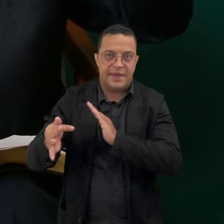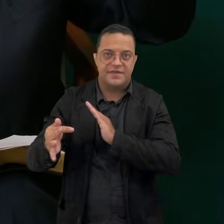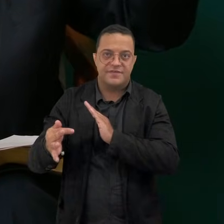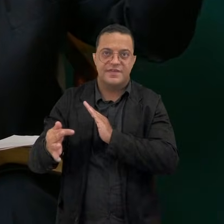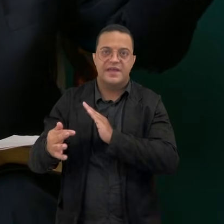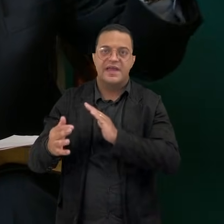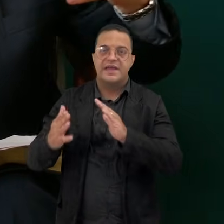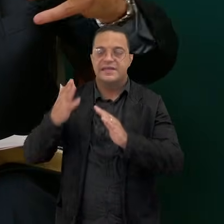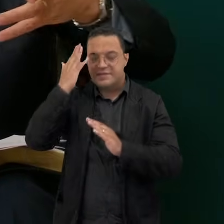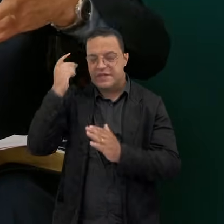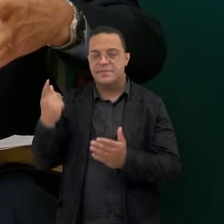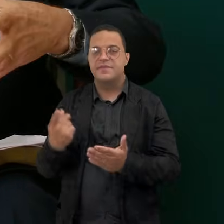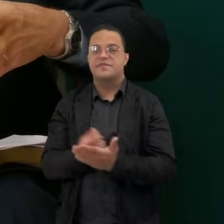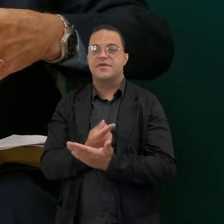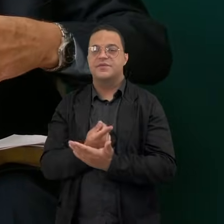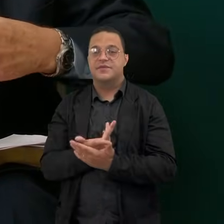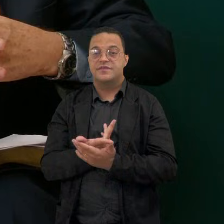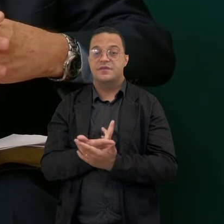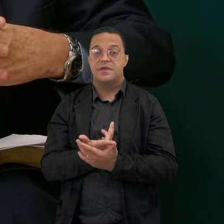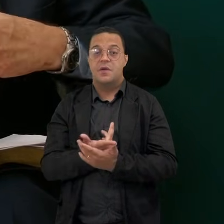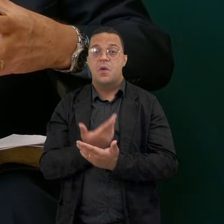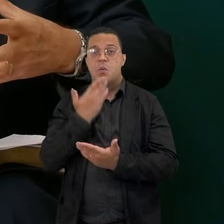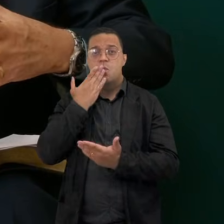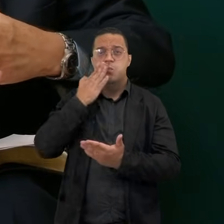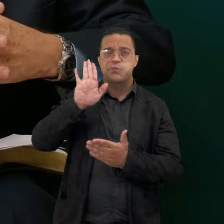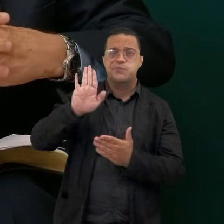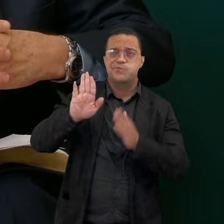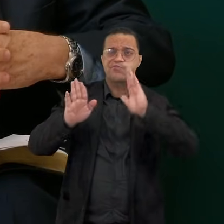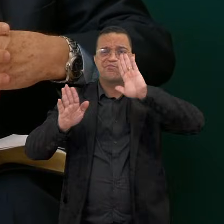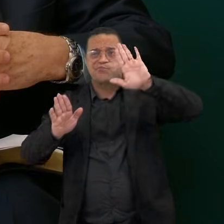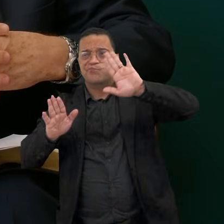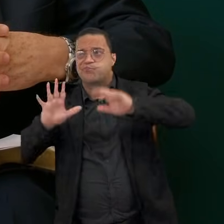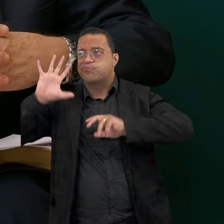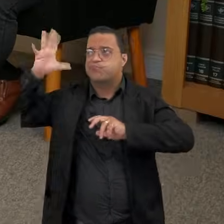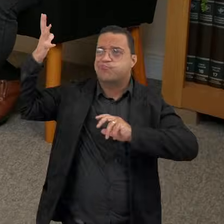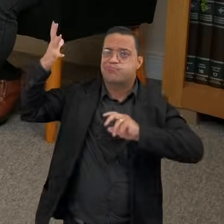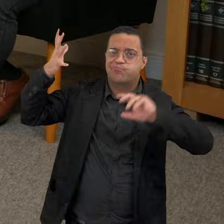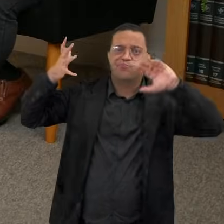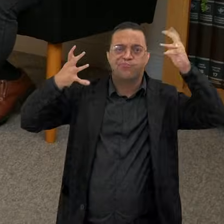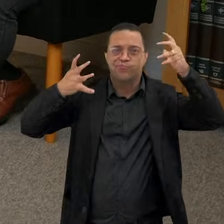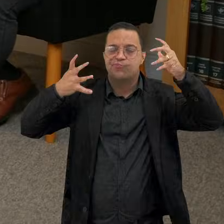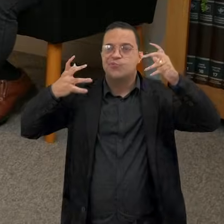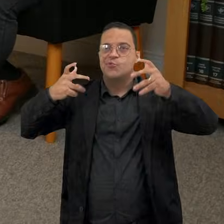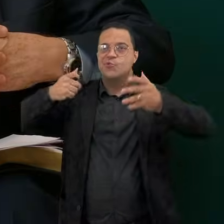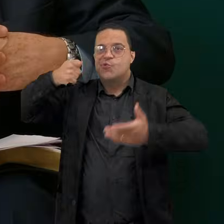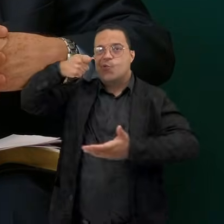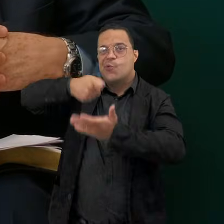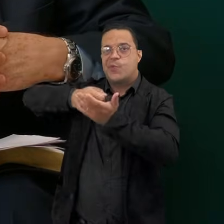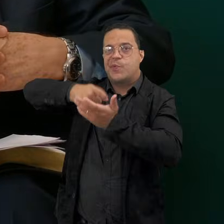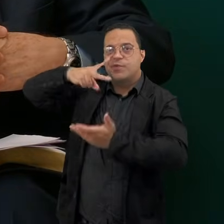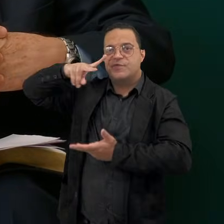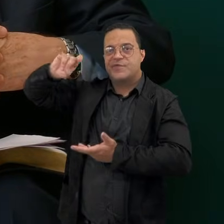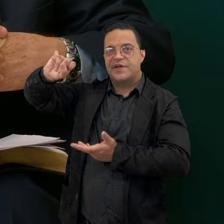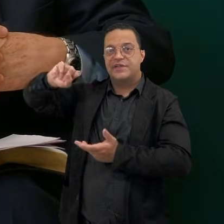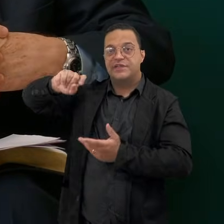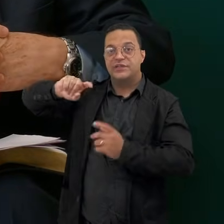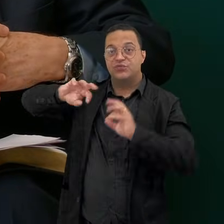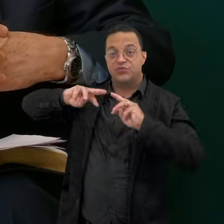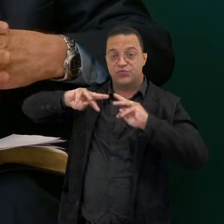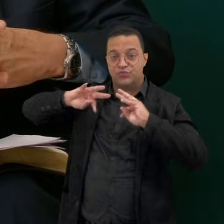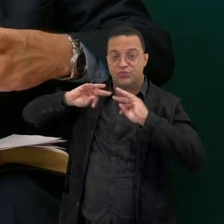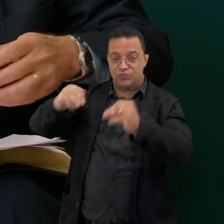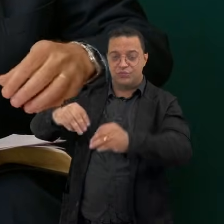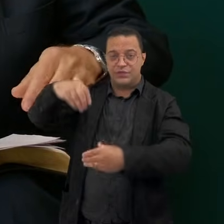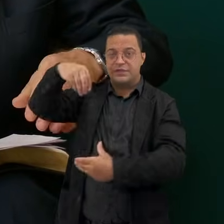vários outros acontecimentos que o Senhor Jesus relatou, Amém. Que a palavra nos relata, nós sabemos que a volta do Senhor está muito